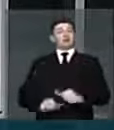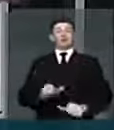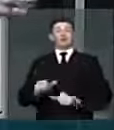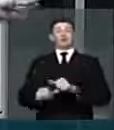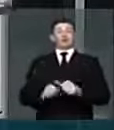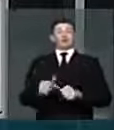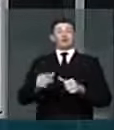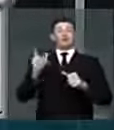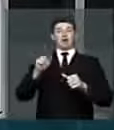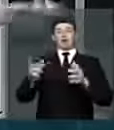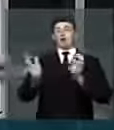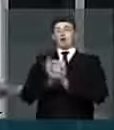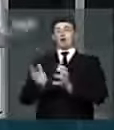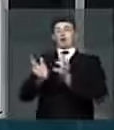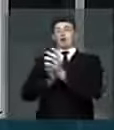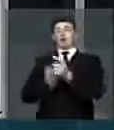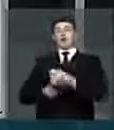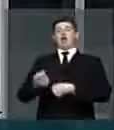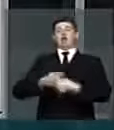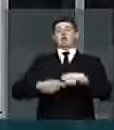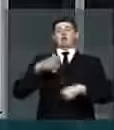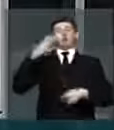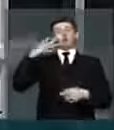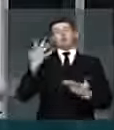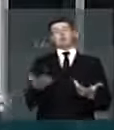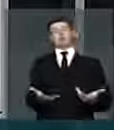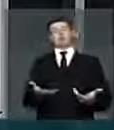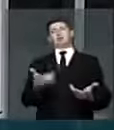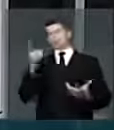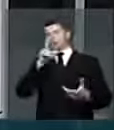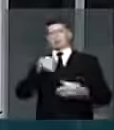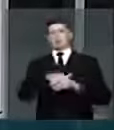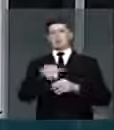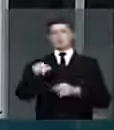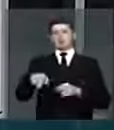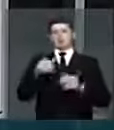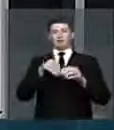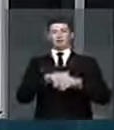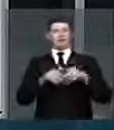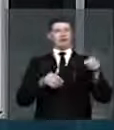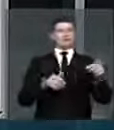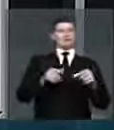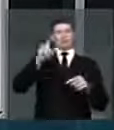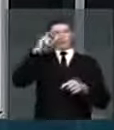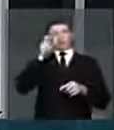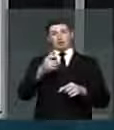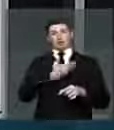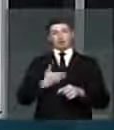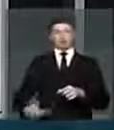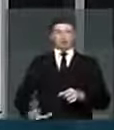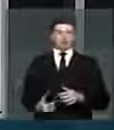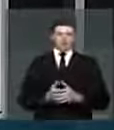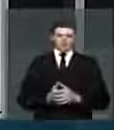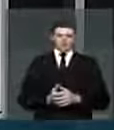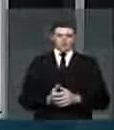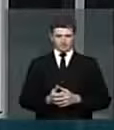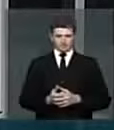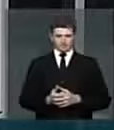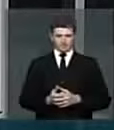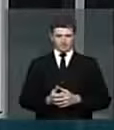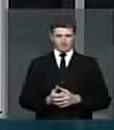em bancas de negociação política, para a votação disso e daquilo, no interesse do governo. Tem